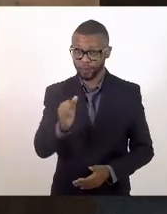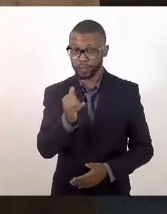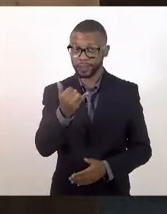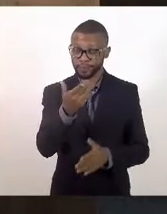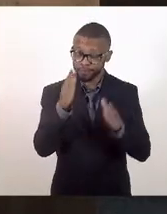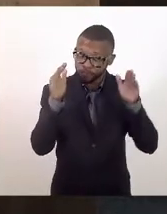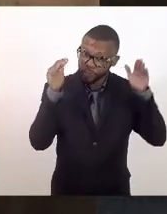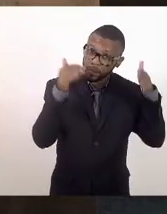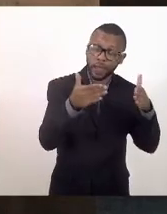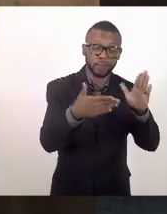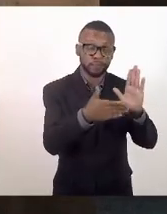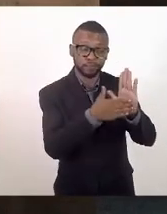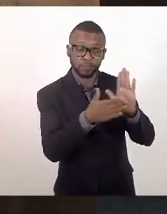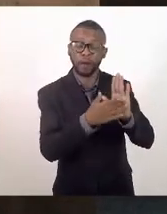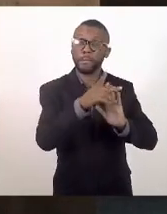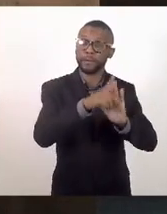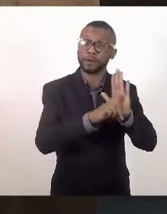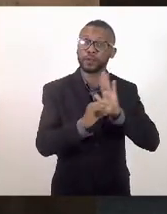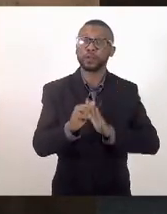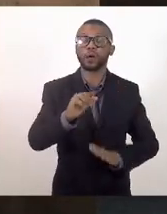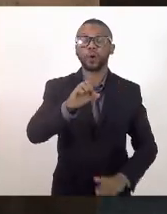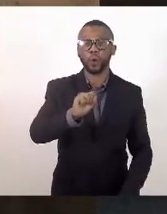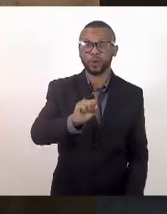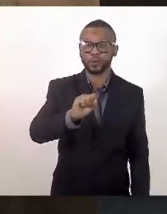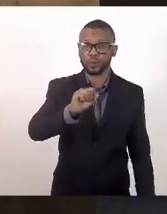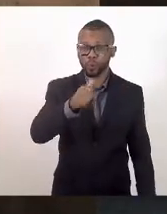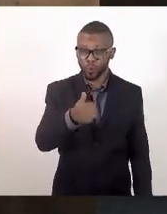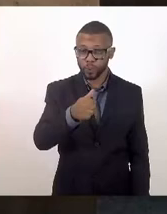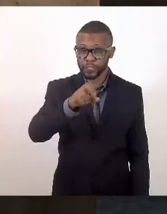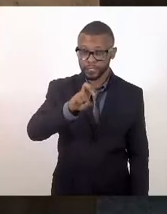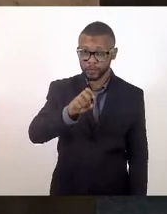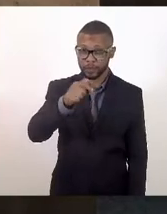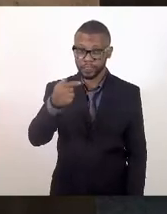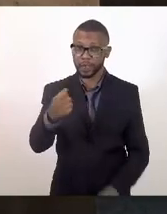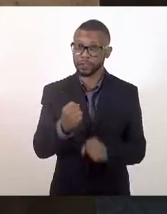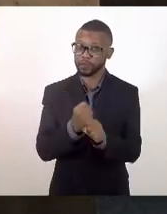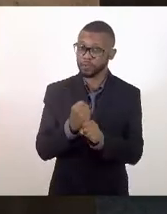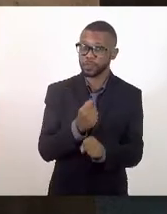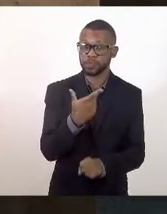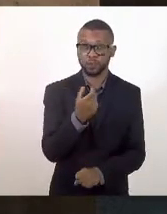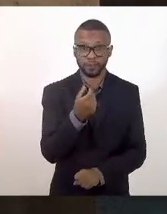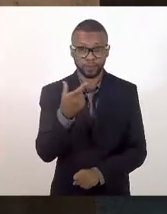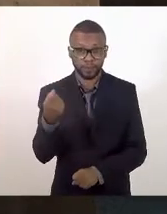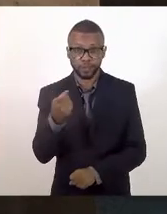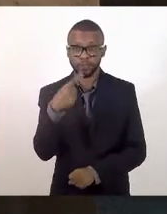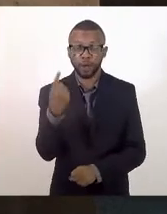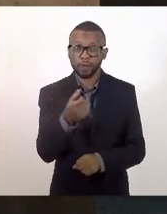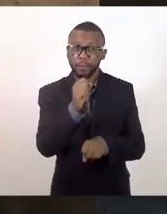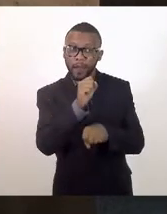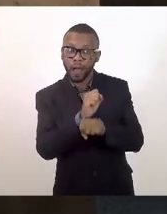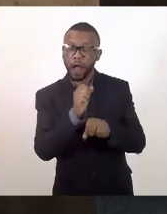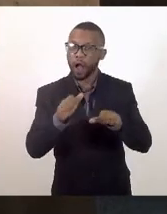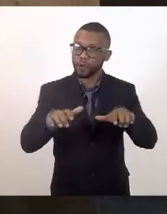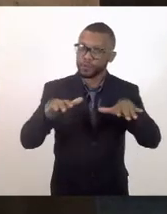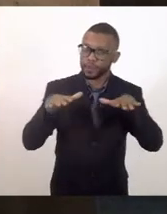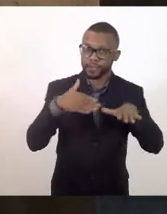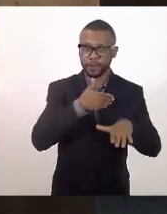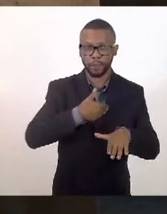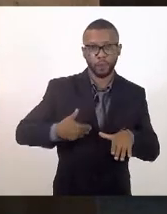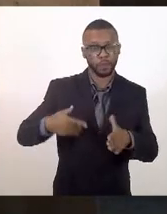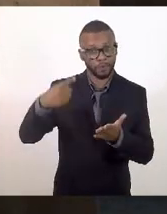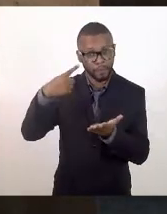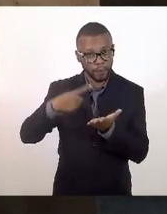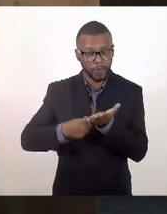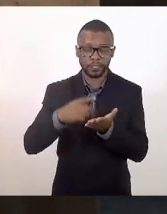projeto de lei 1857, de 2020, e a gente fará audiência pública, André, uma audiência pública da Comissão de